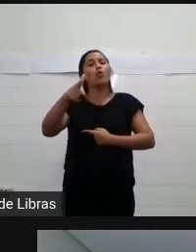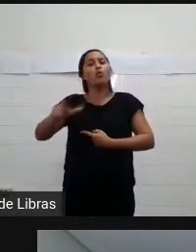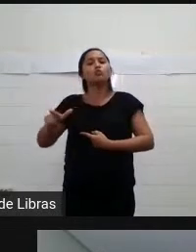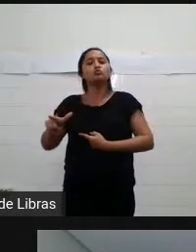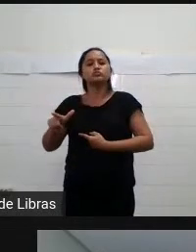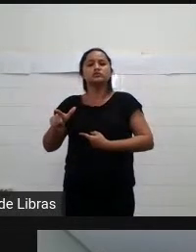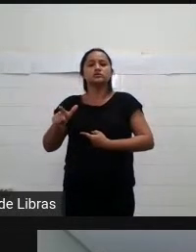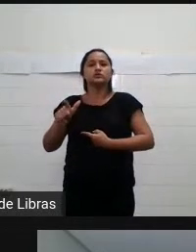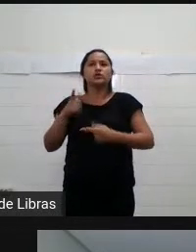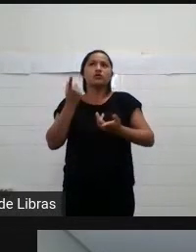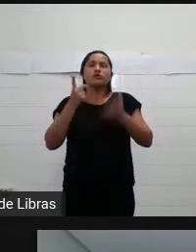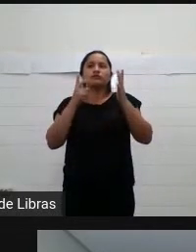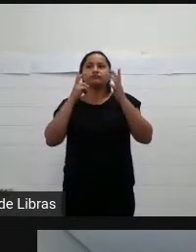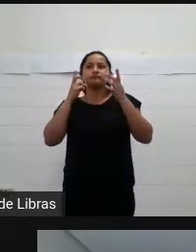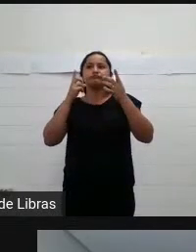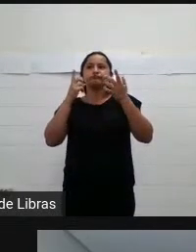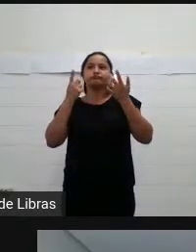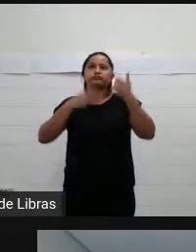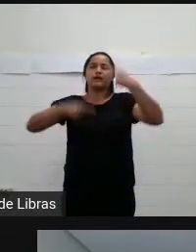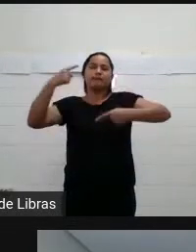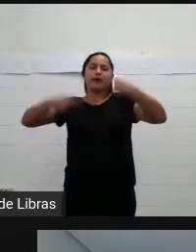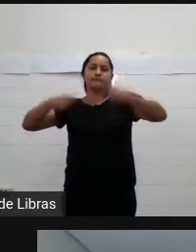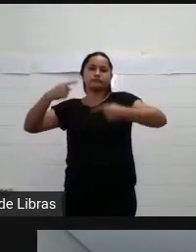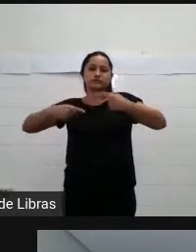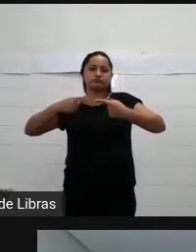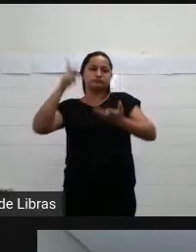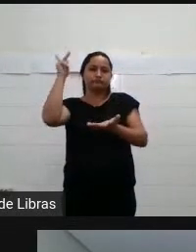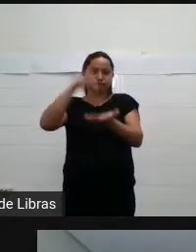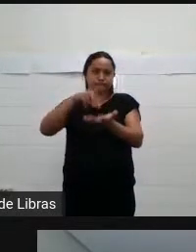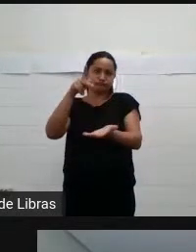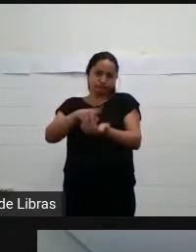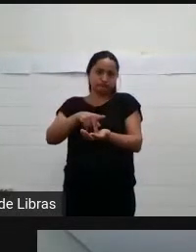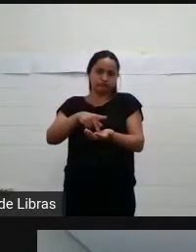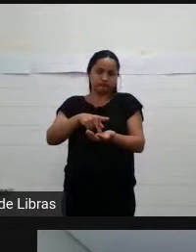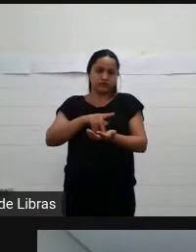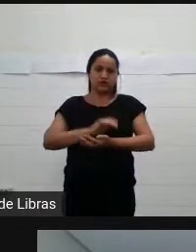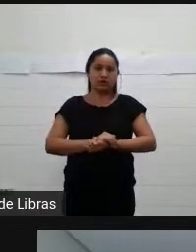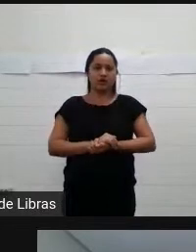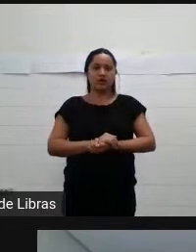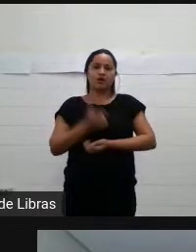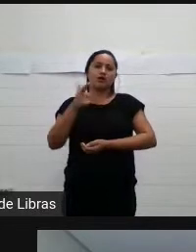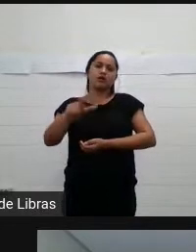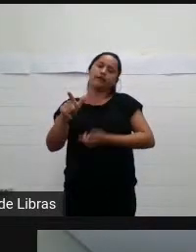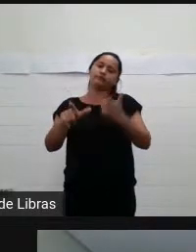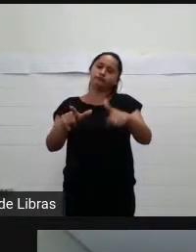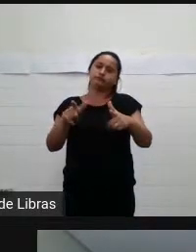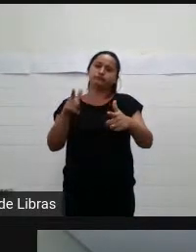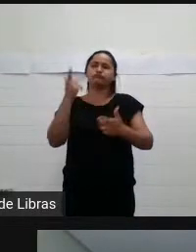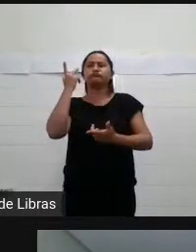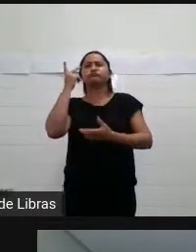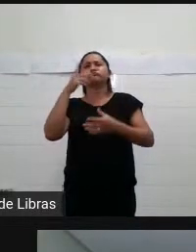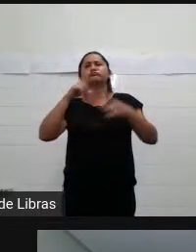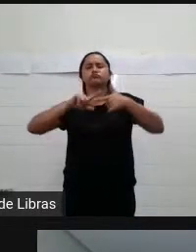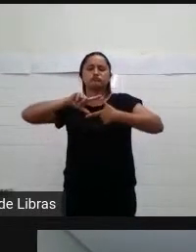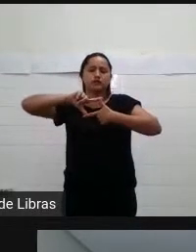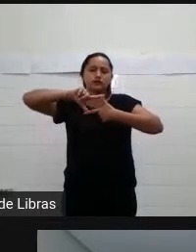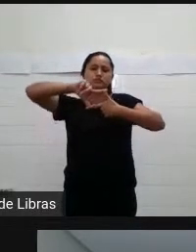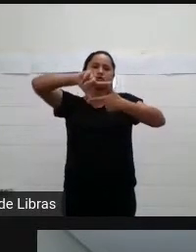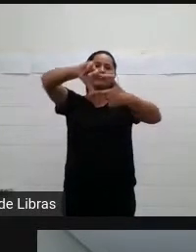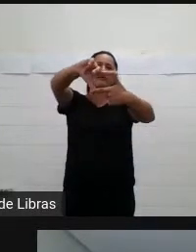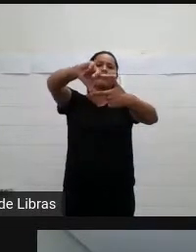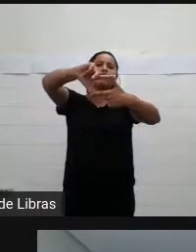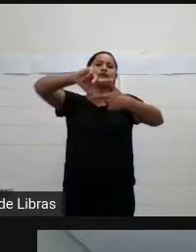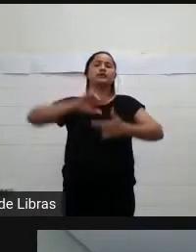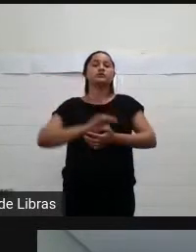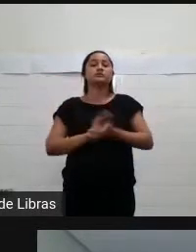razão. Então, sair desse pensamento tradicional, hegemônico, ocidental, para